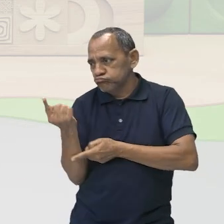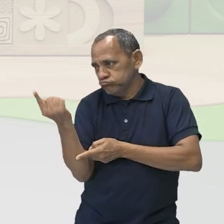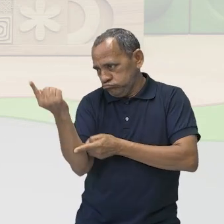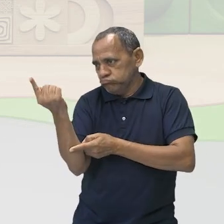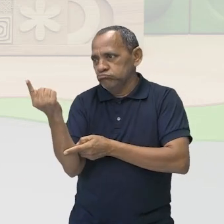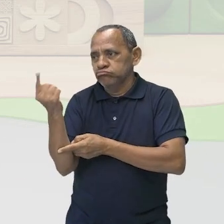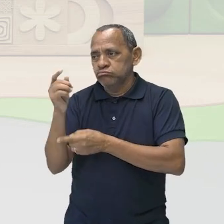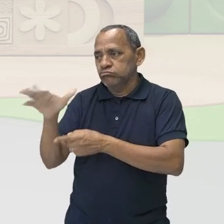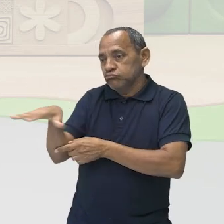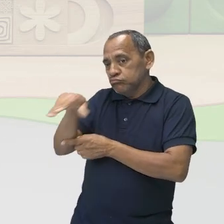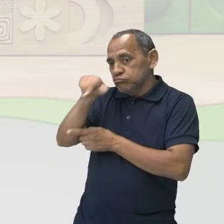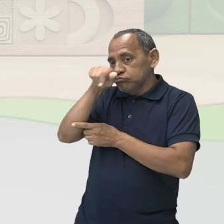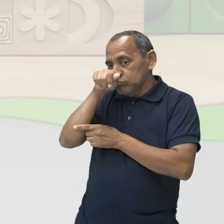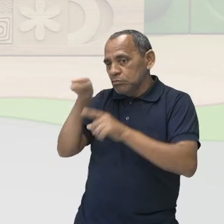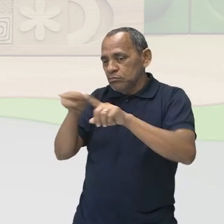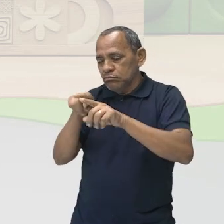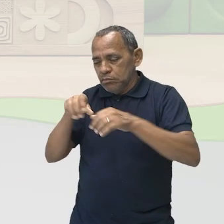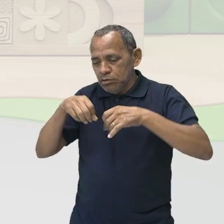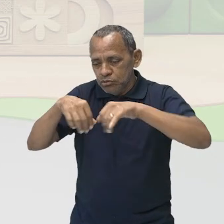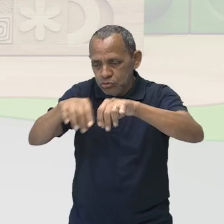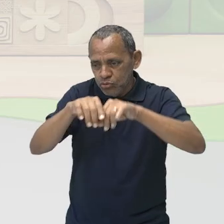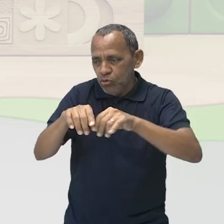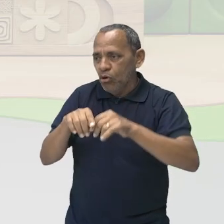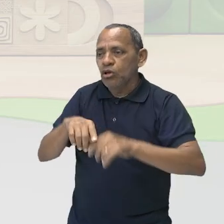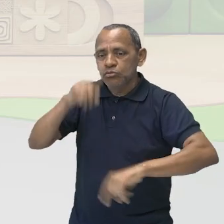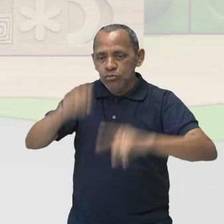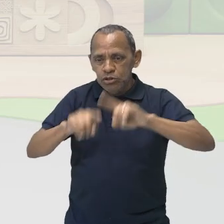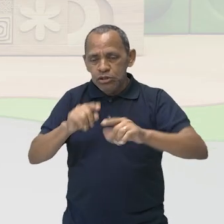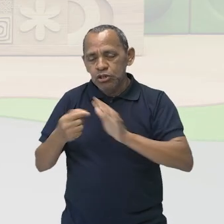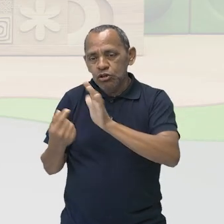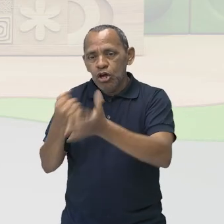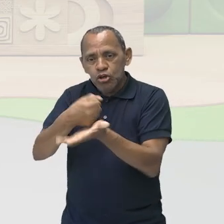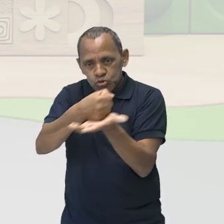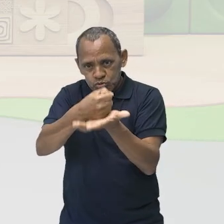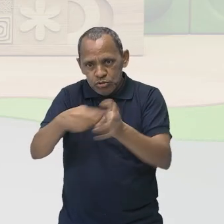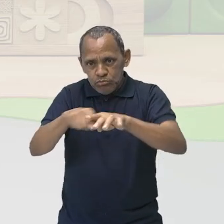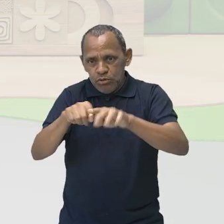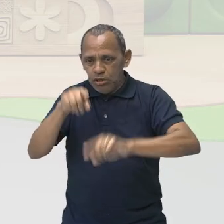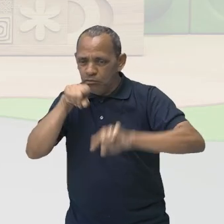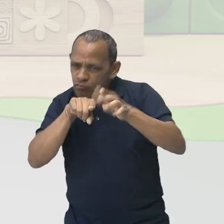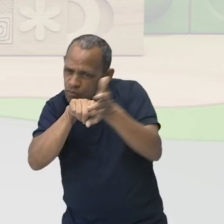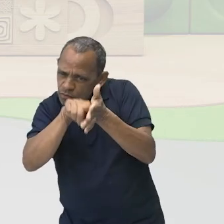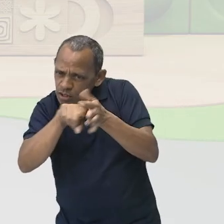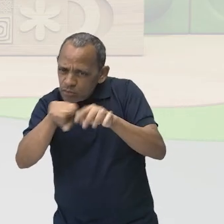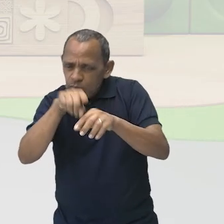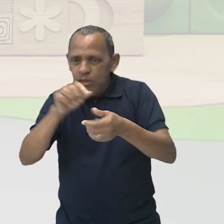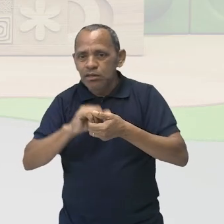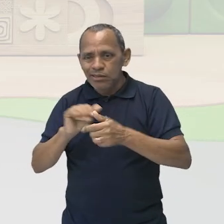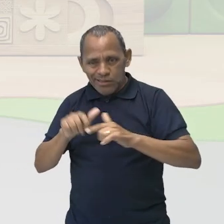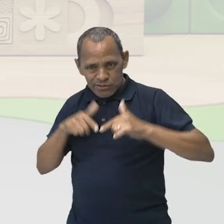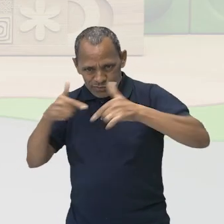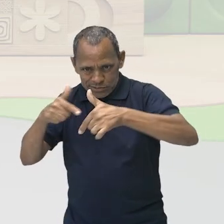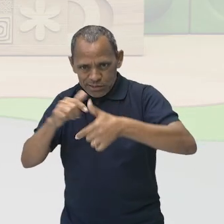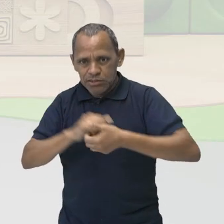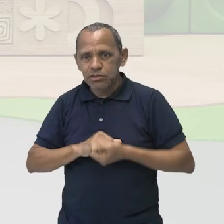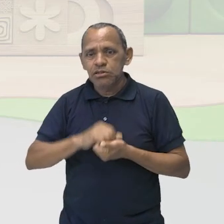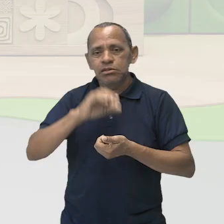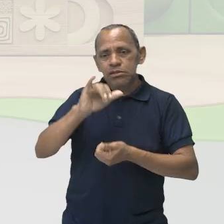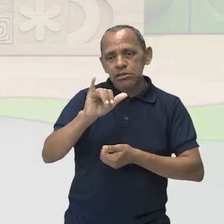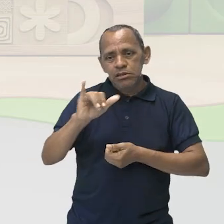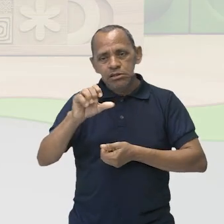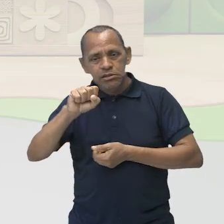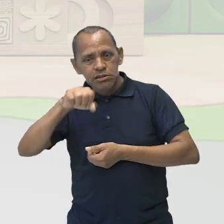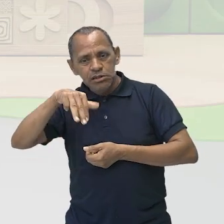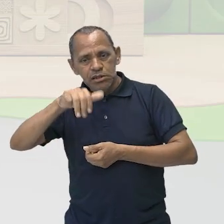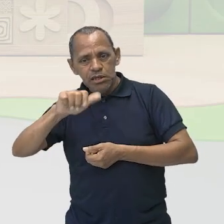solo, esses sensores ajudam a monitorar atividades sísmicas, mesmo quando o terremoto ocorre muito